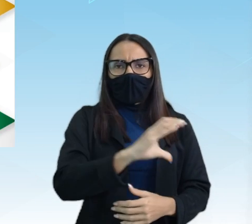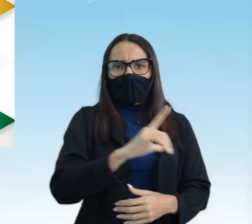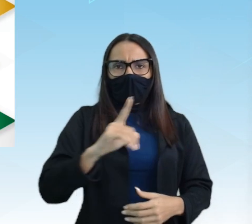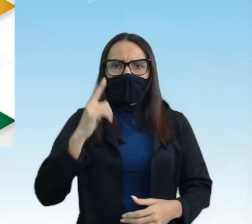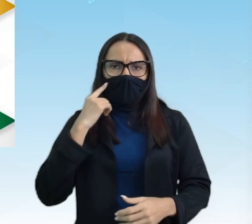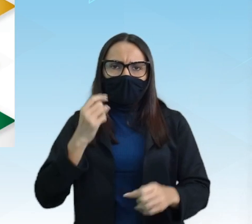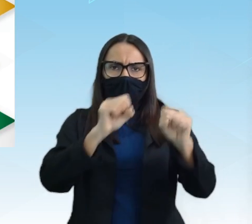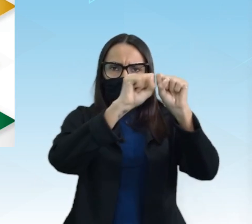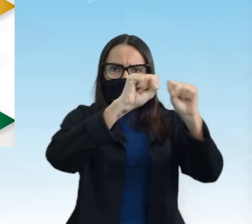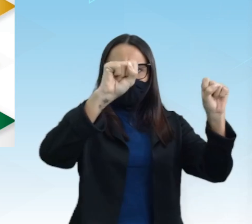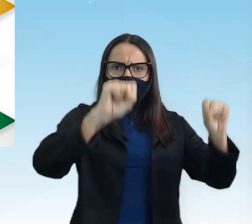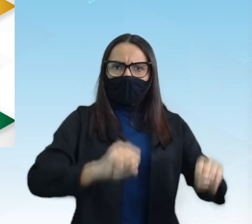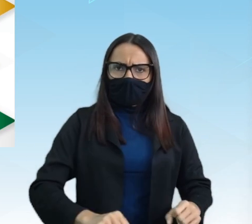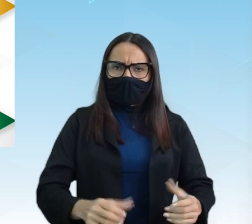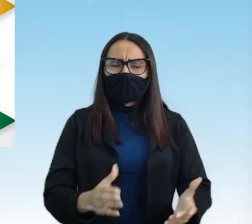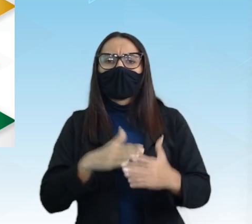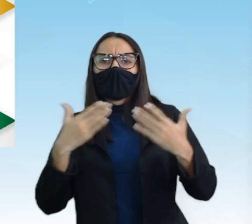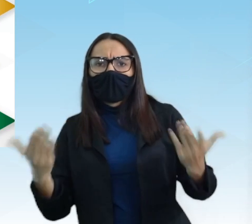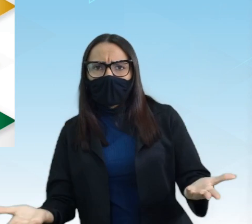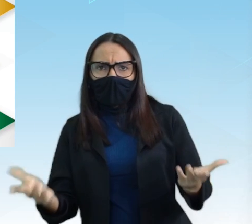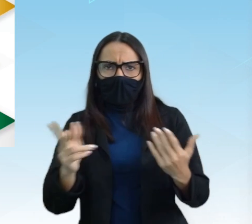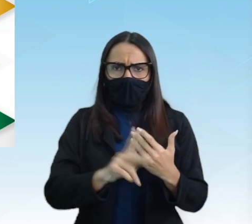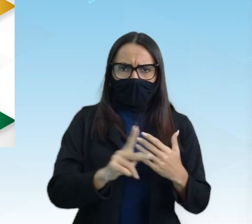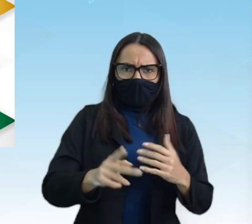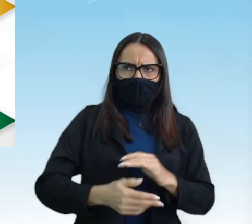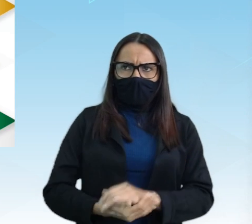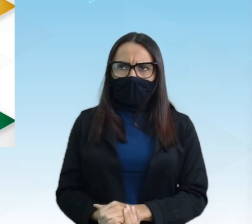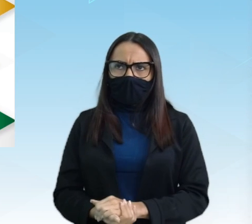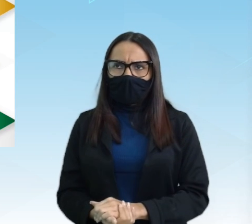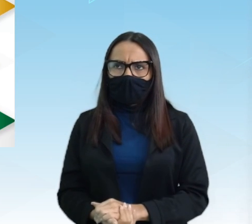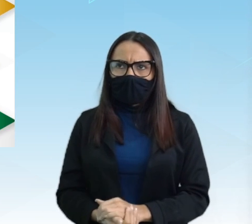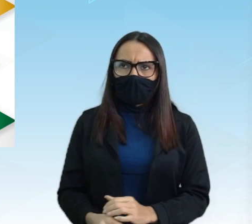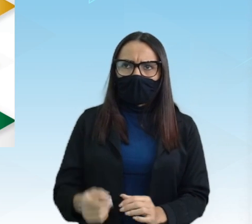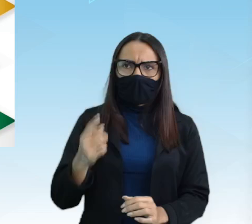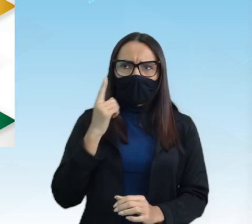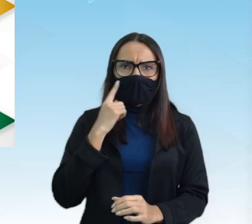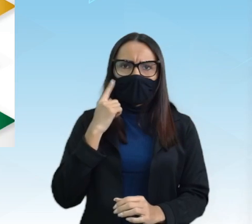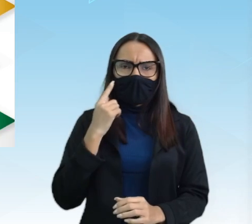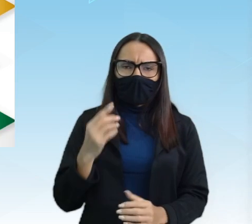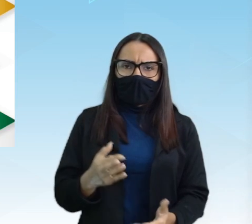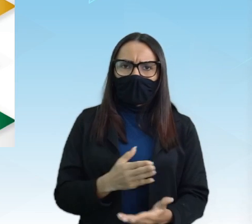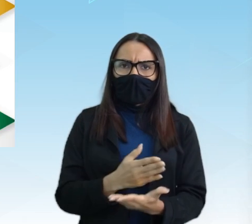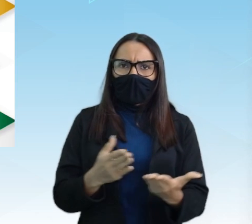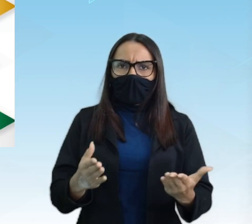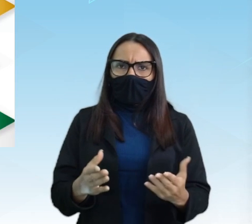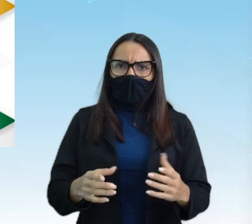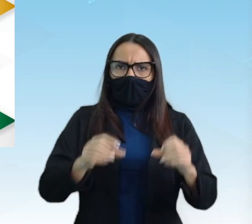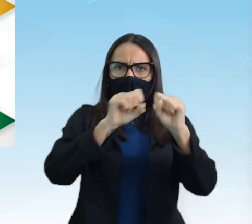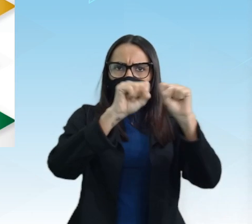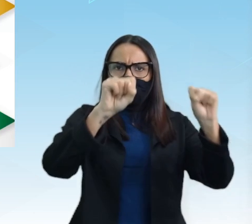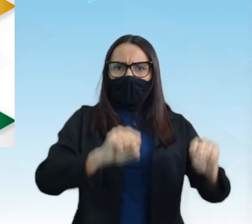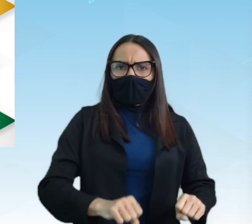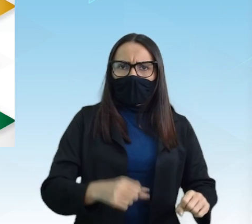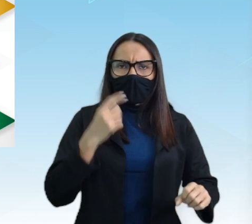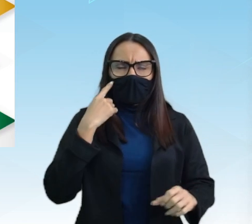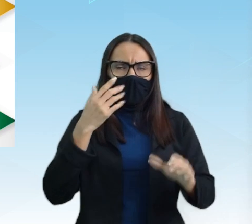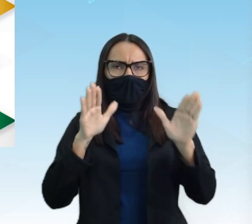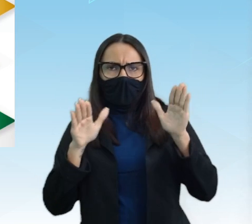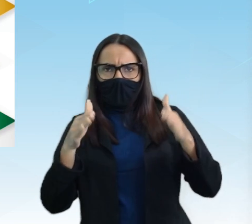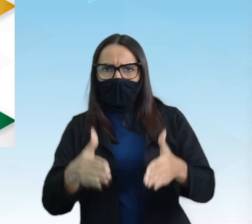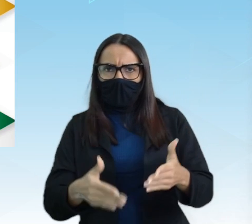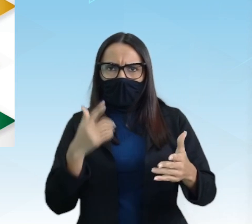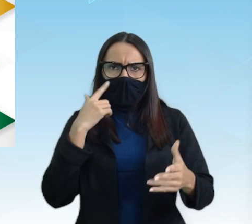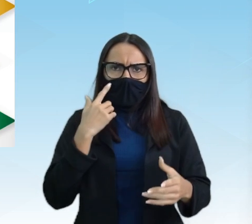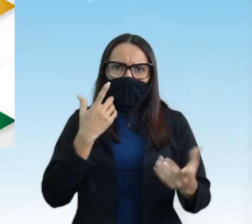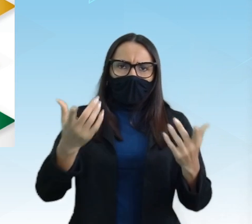sistemas agropecuários. Qual é, prof? Olha, é o sistema extensivo, o sistema intensivo de mão